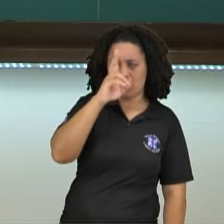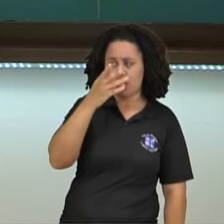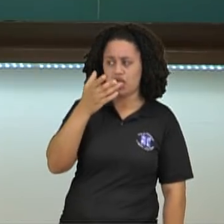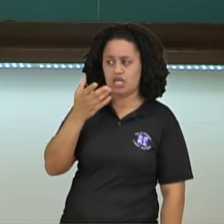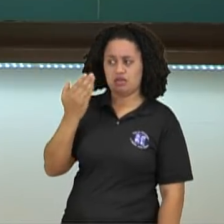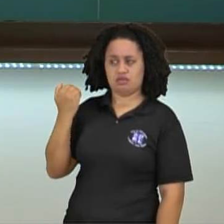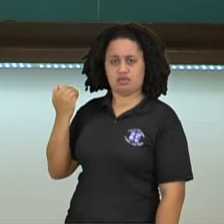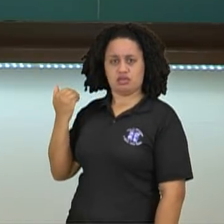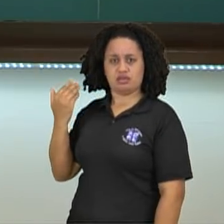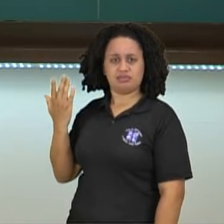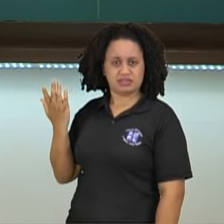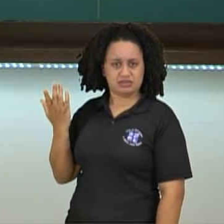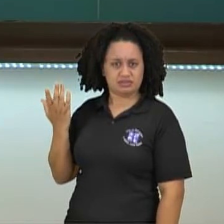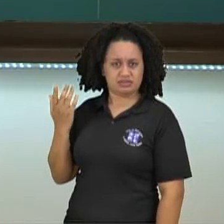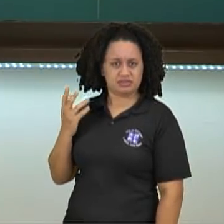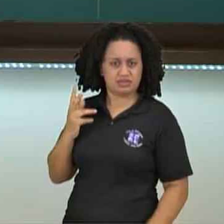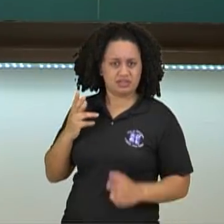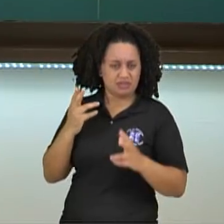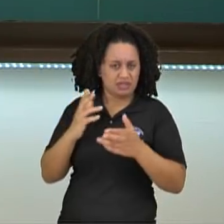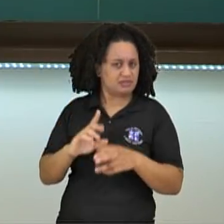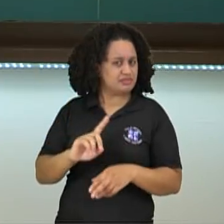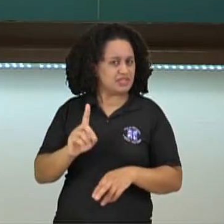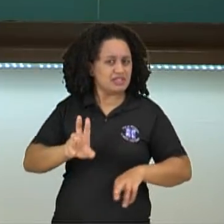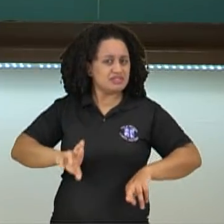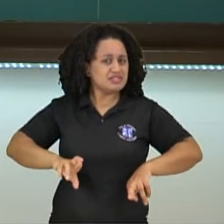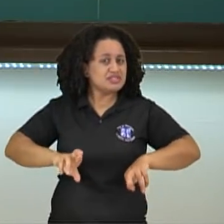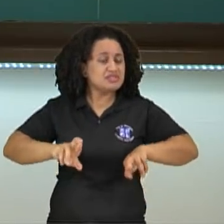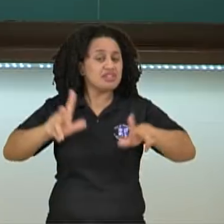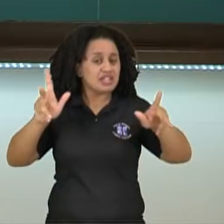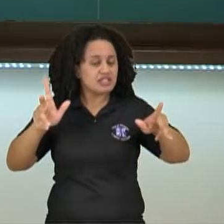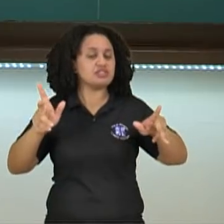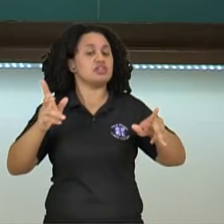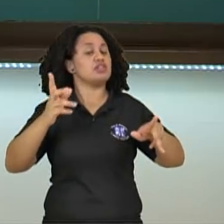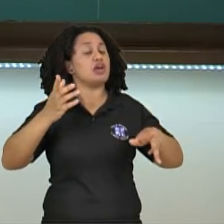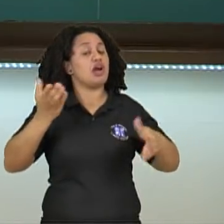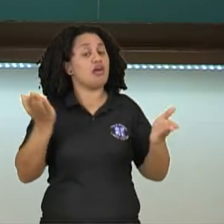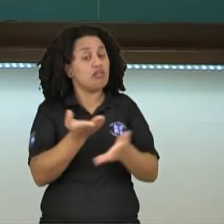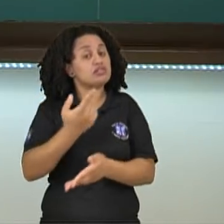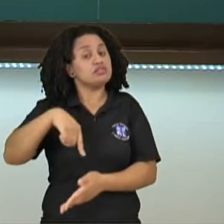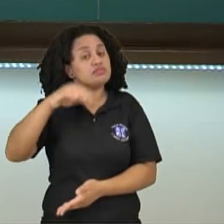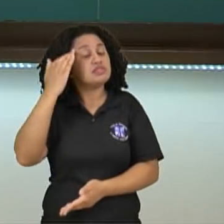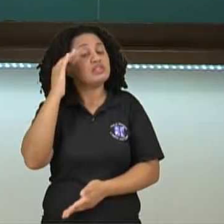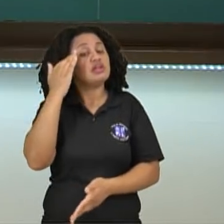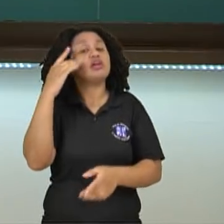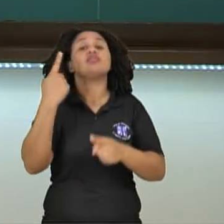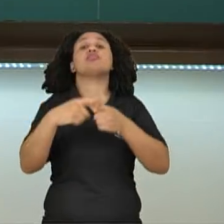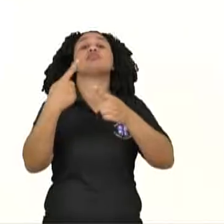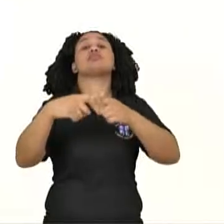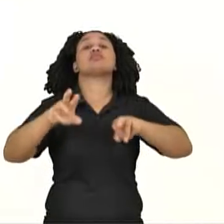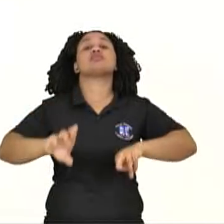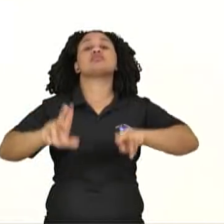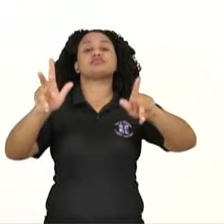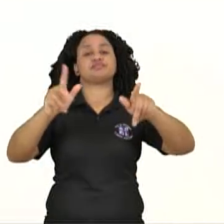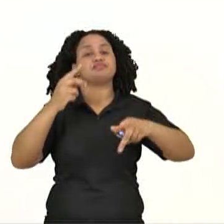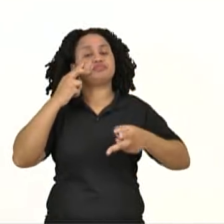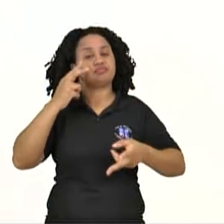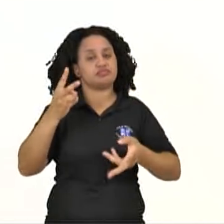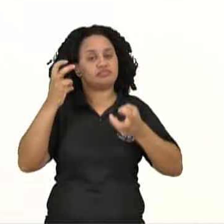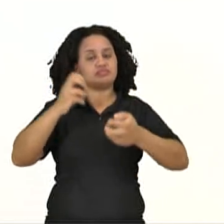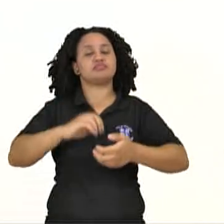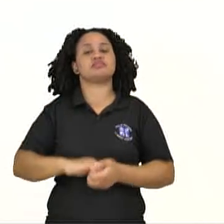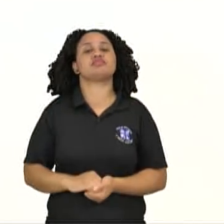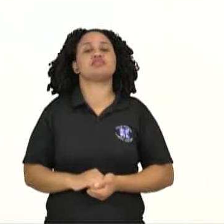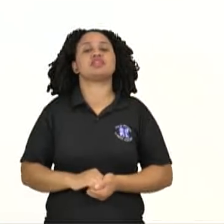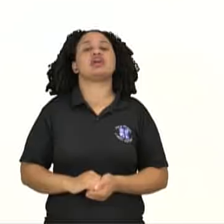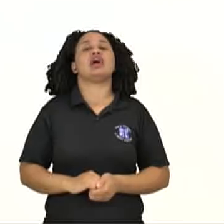nós vamos discutir aqui. São diferentes. E é aí que nós vamos entender por que são diferentes. Olha lá. Muitas vezes nós colocamos